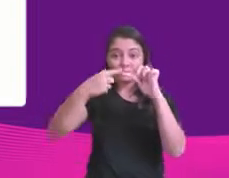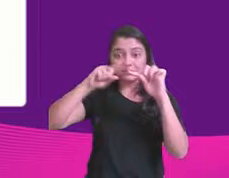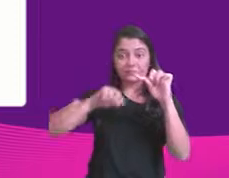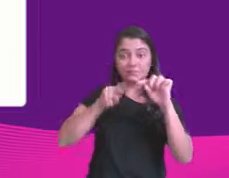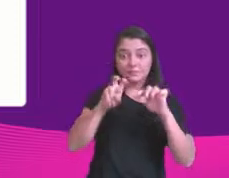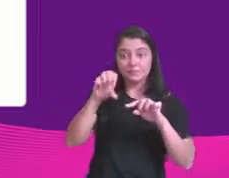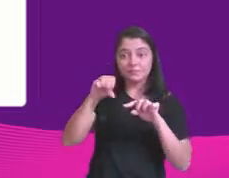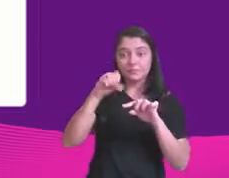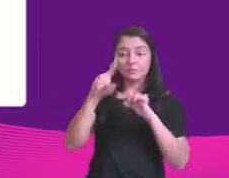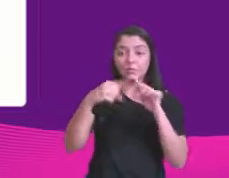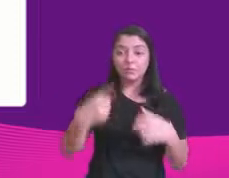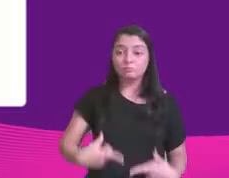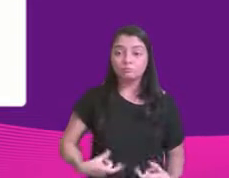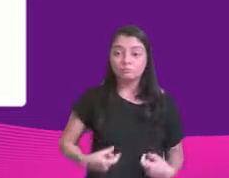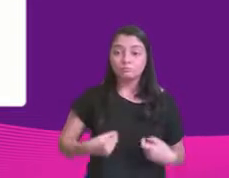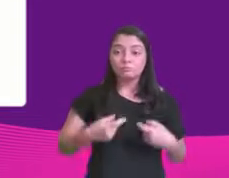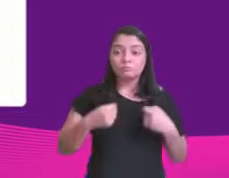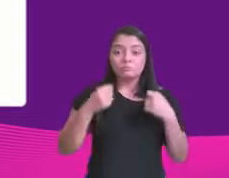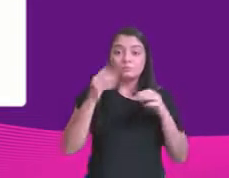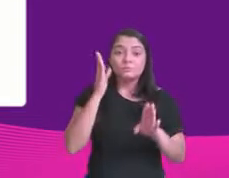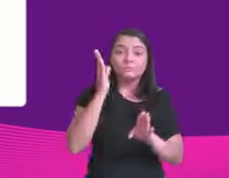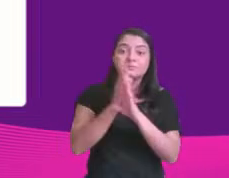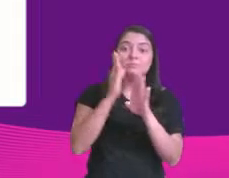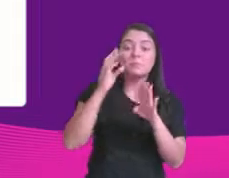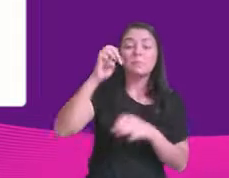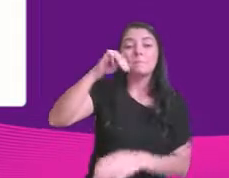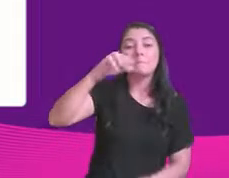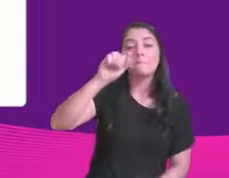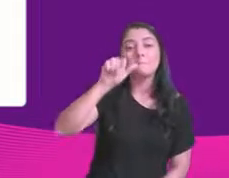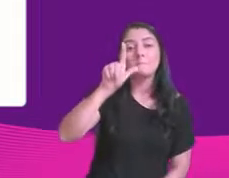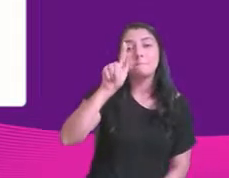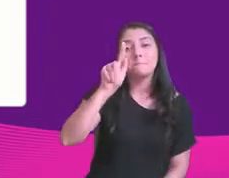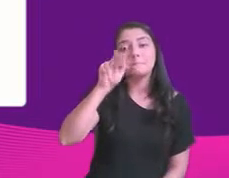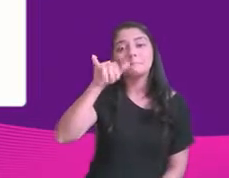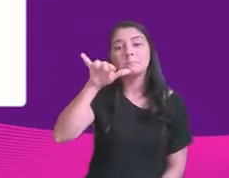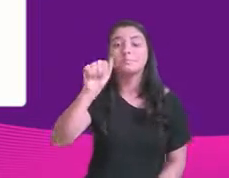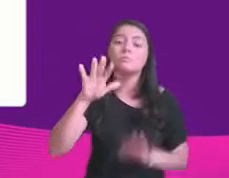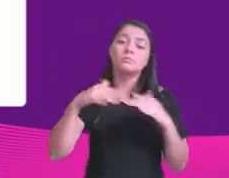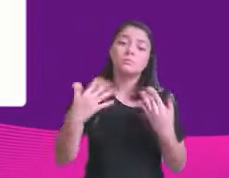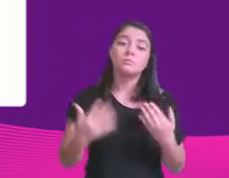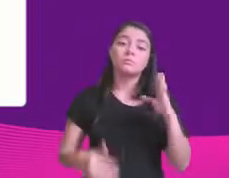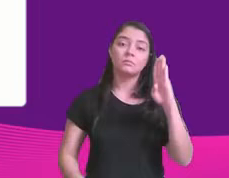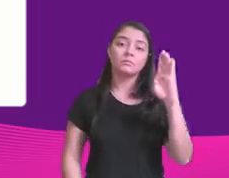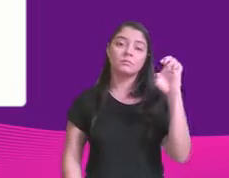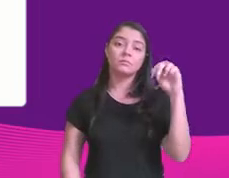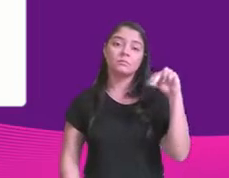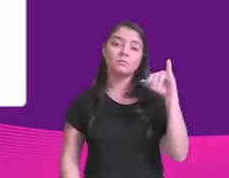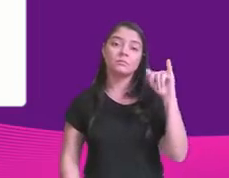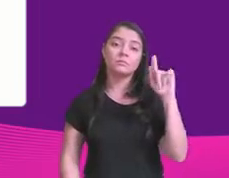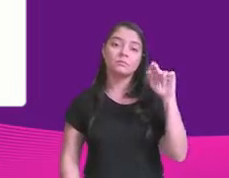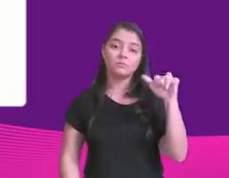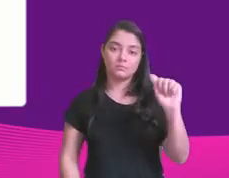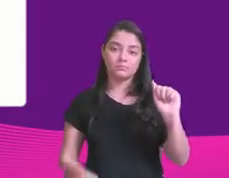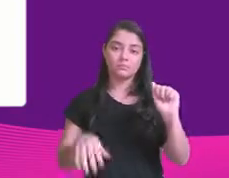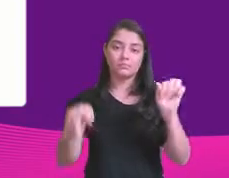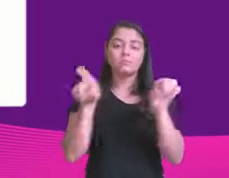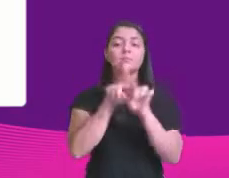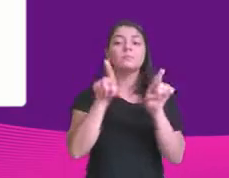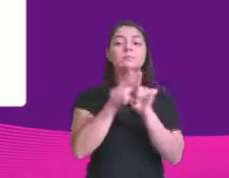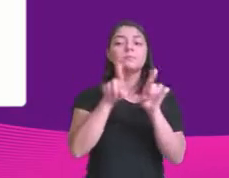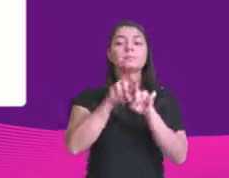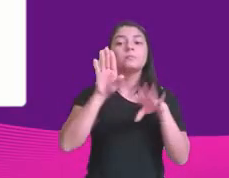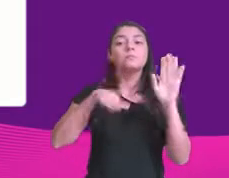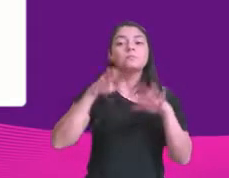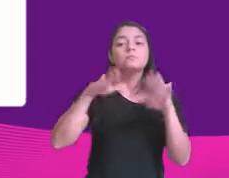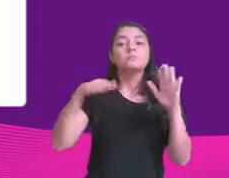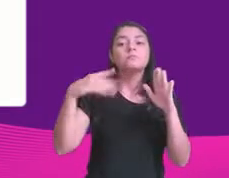ele é realmente uma lesão maligna ou quando é uma lesão mucinosa benigna. Em relação ao que hoje, em termos de